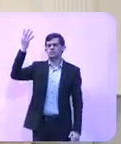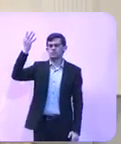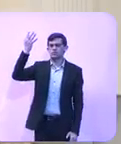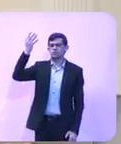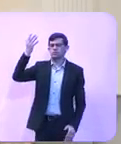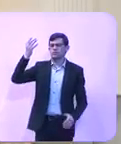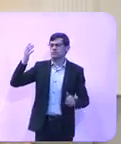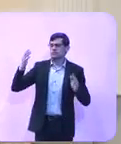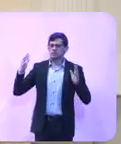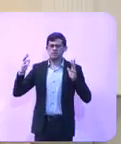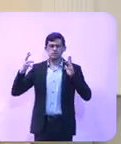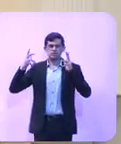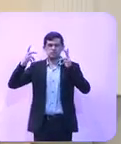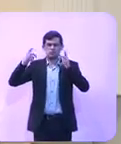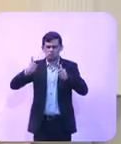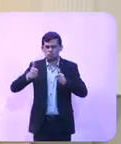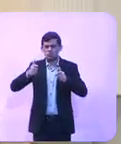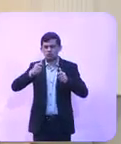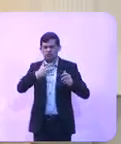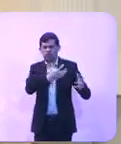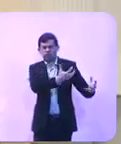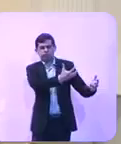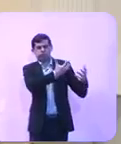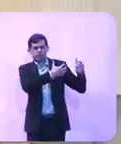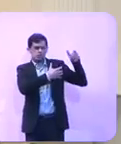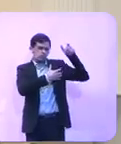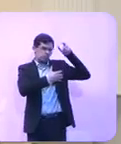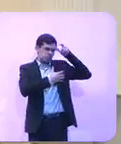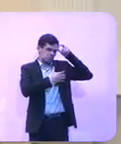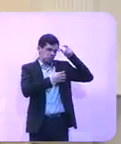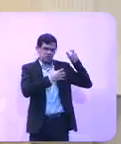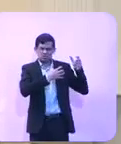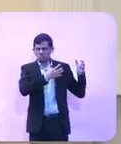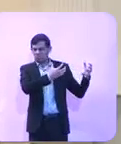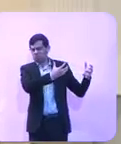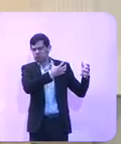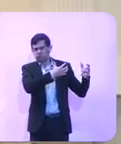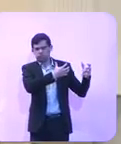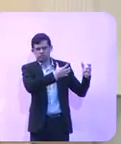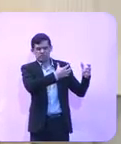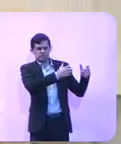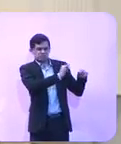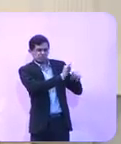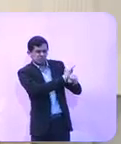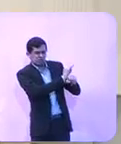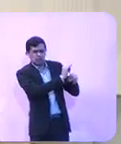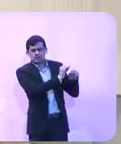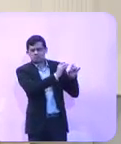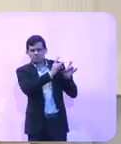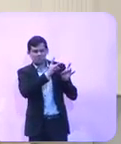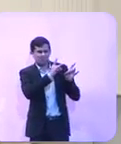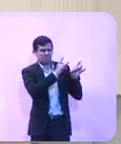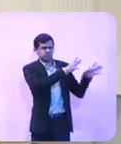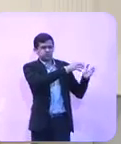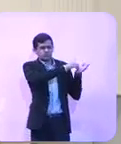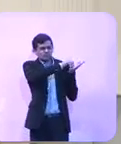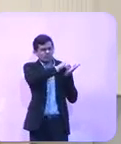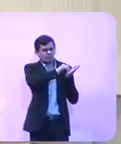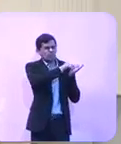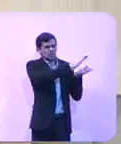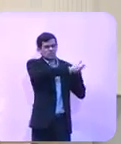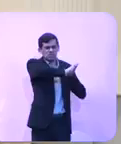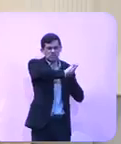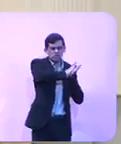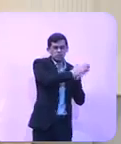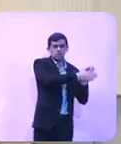e que toda cilada de Satanás e que toda artimanha dele seja destruída